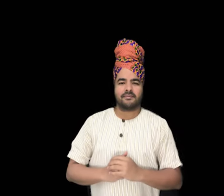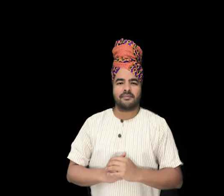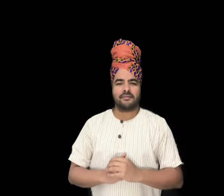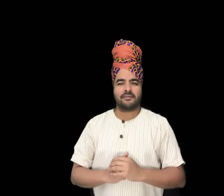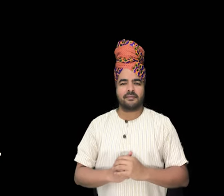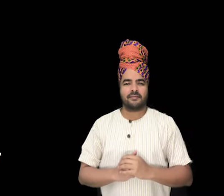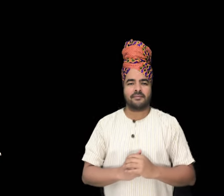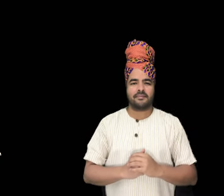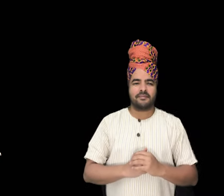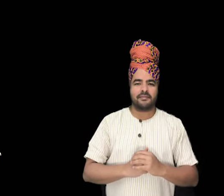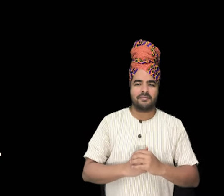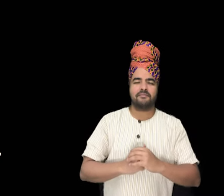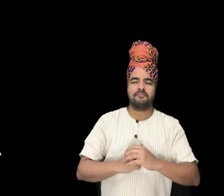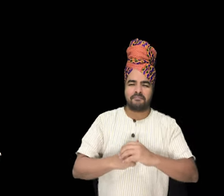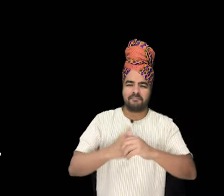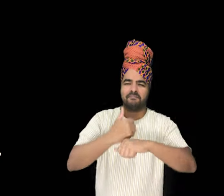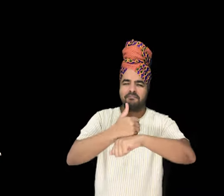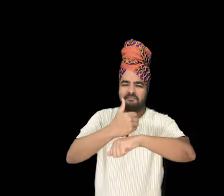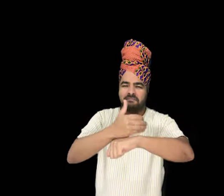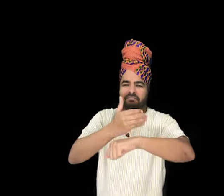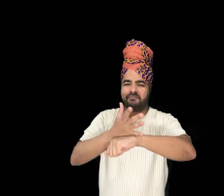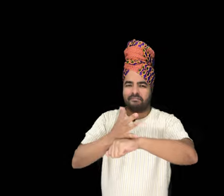pró-reitoria de extensão e cultura